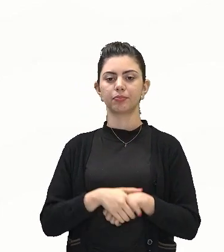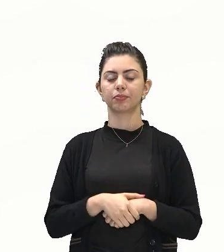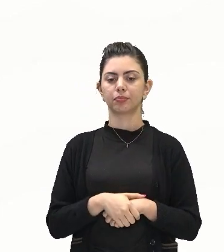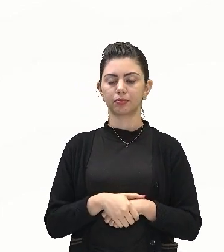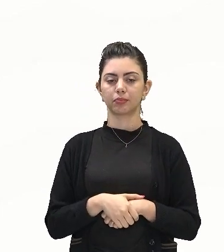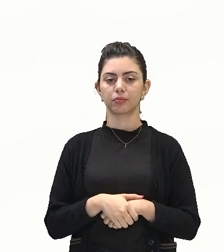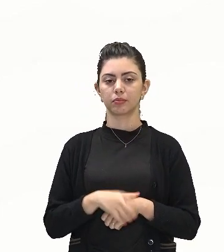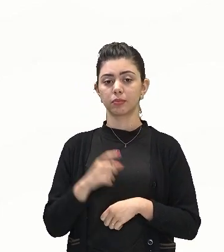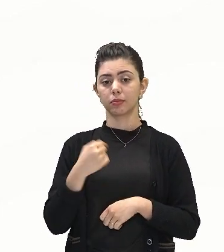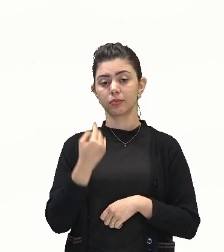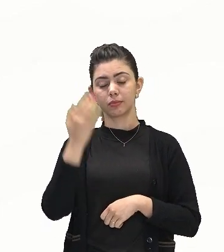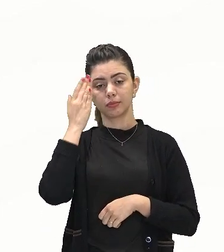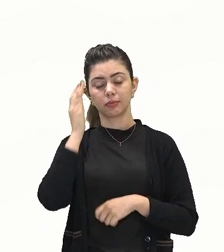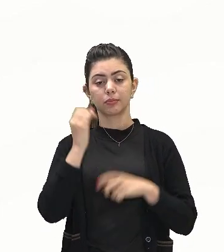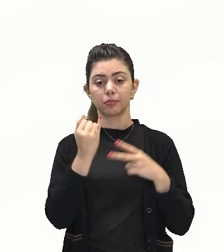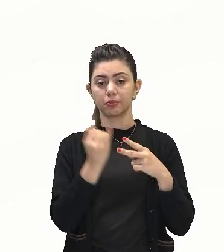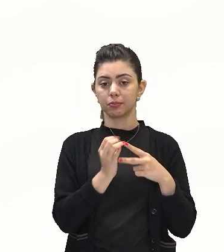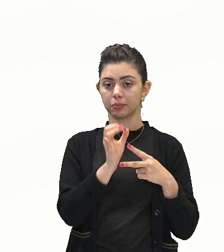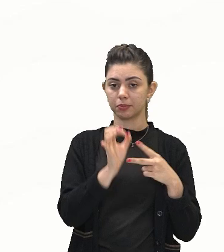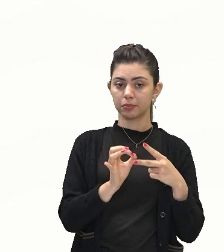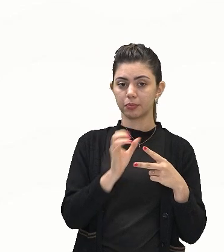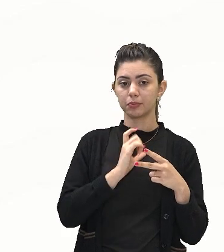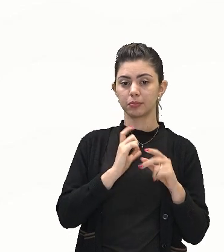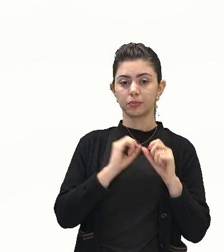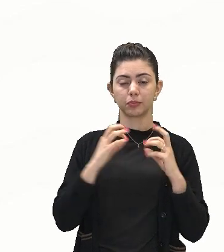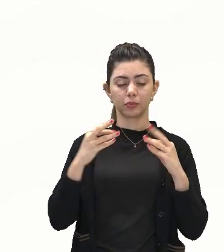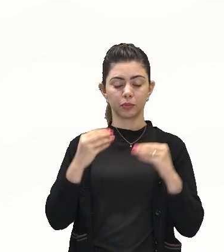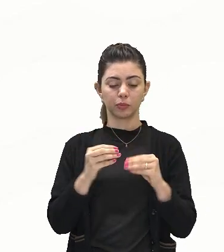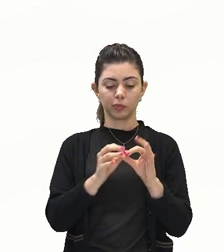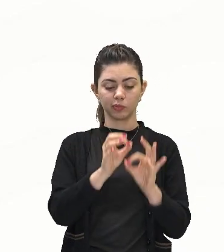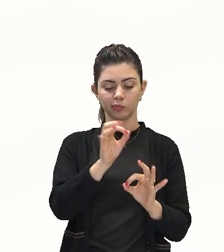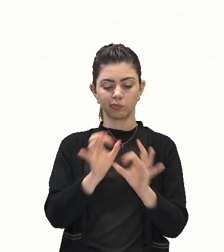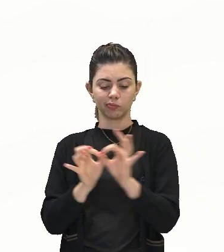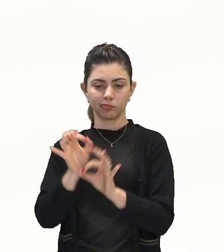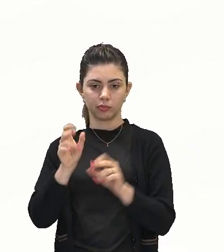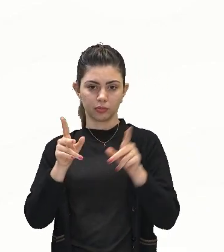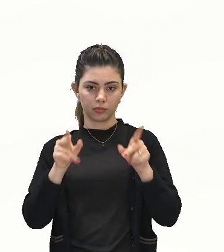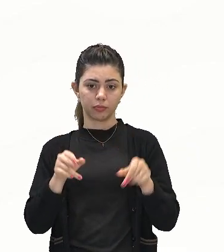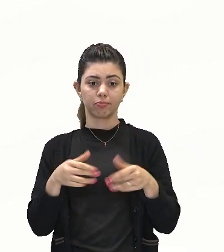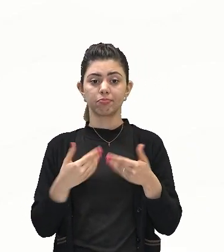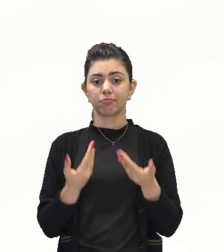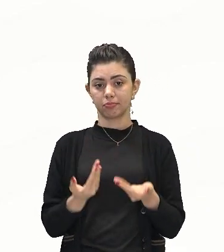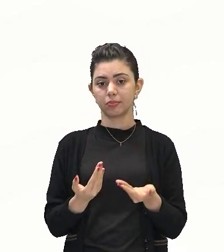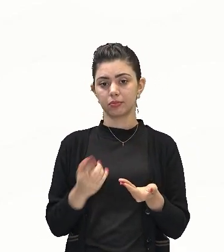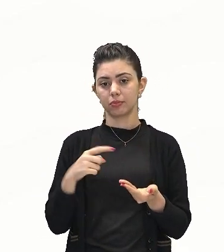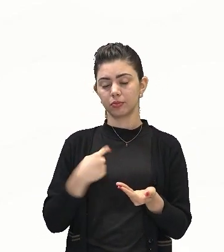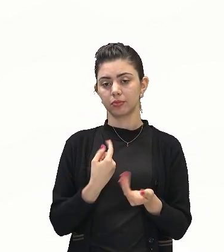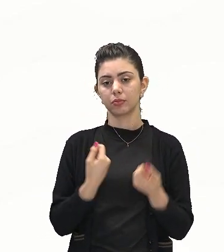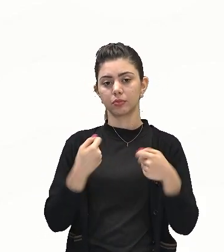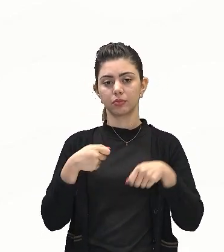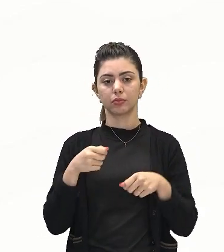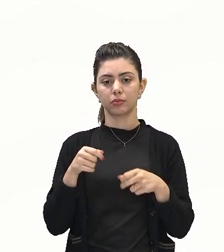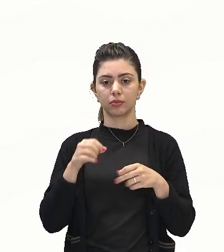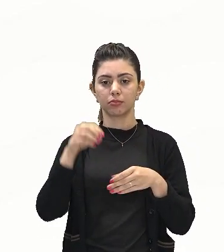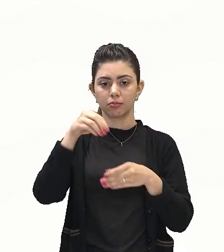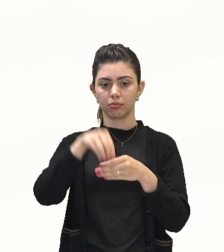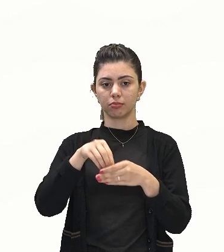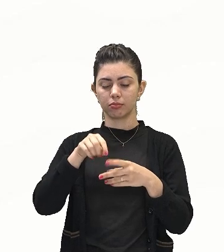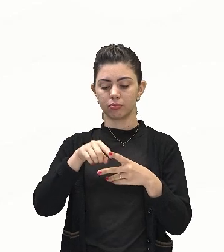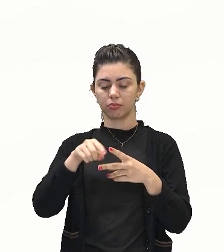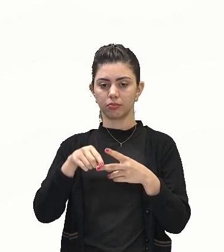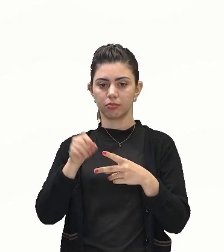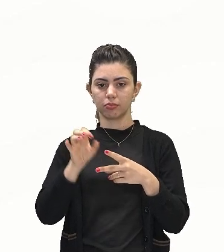Sabemos que os polígonos regulares possuem todos os ângulos com a mesma medida. Por conta disso, podemos determinar a medida desses ângulos